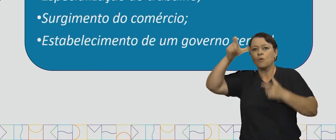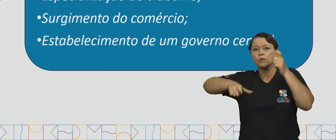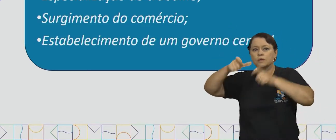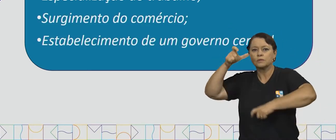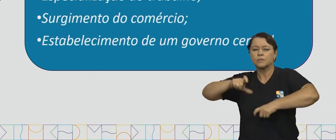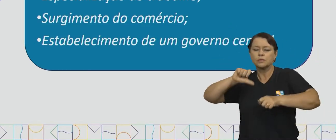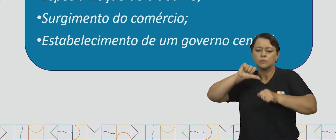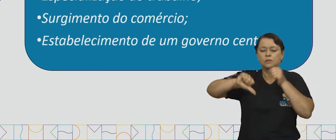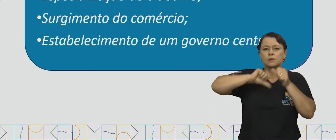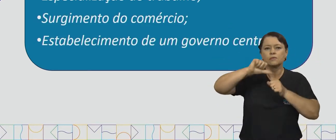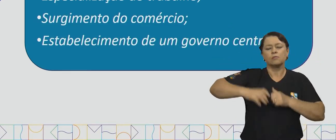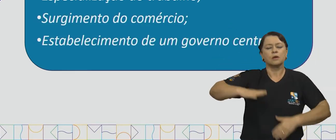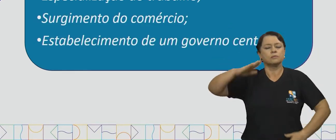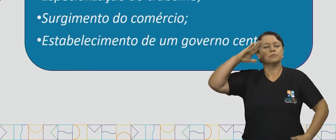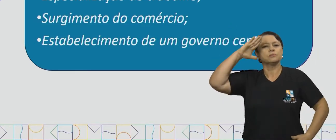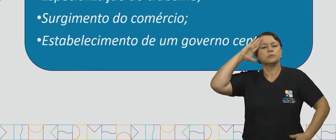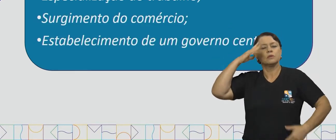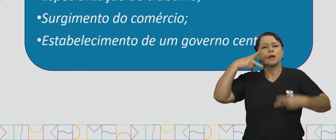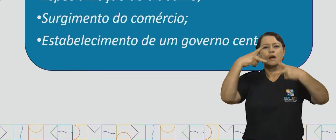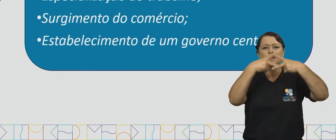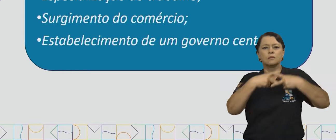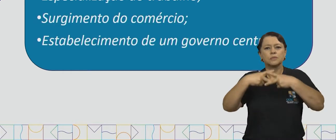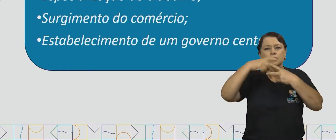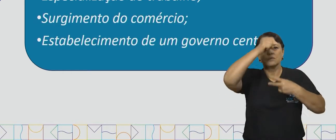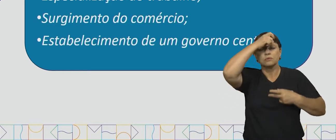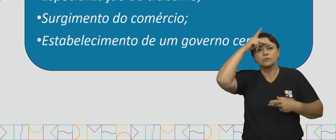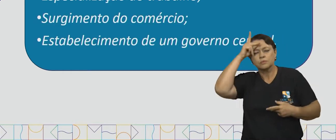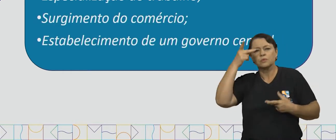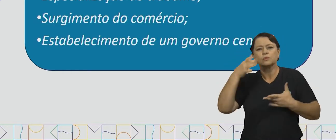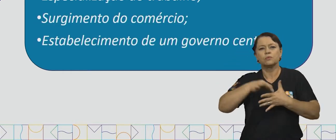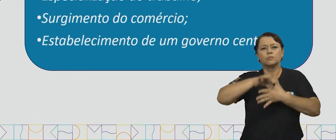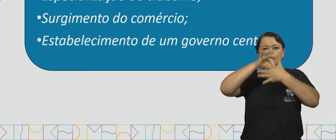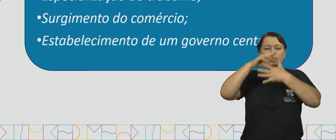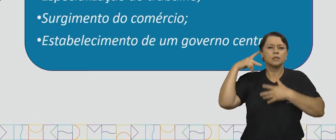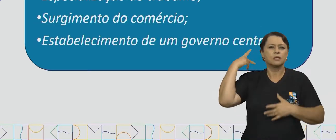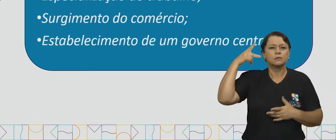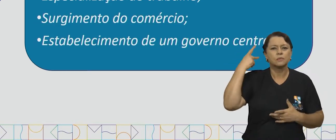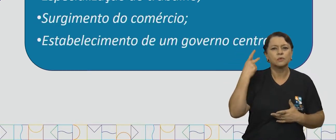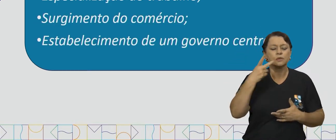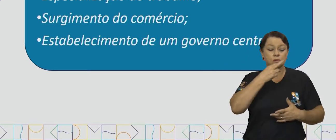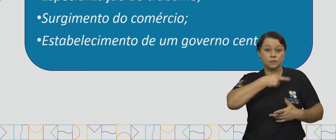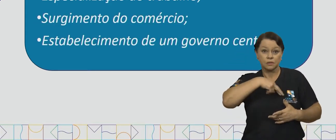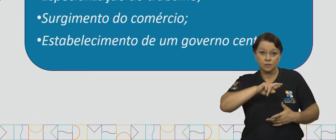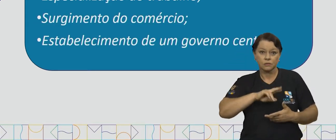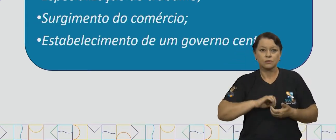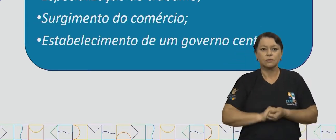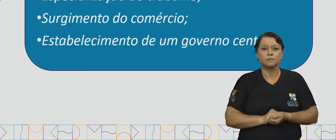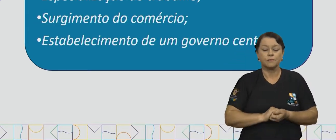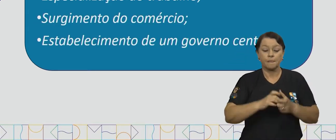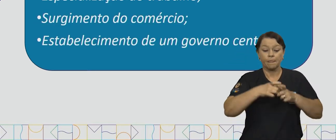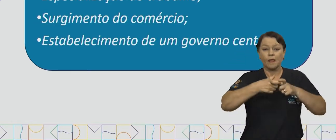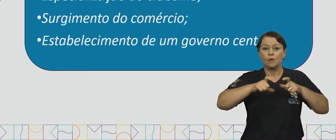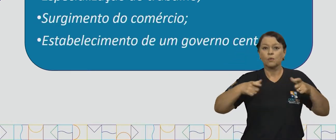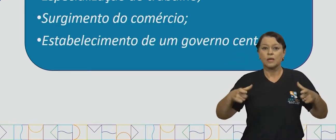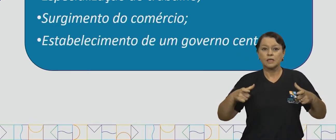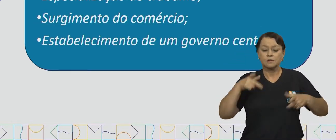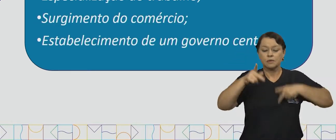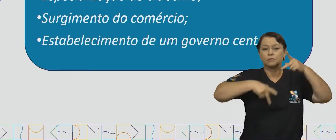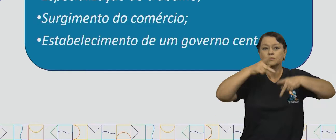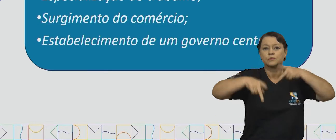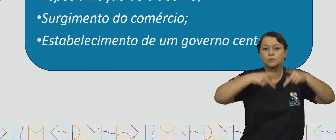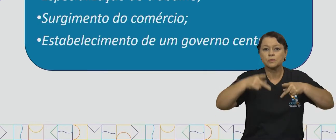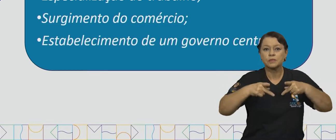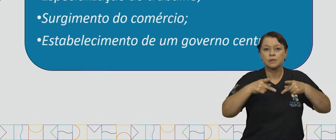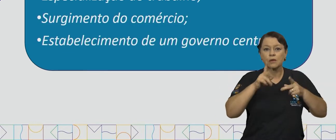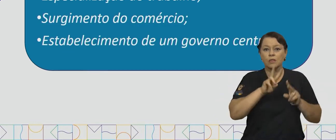administradores públicos e líderes políticos e religiosos. O crescimento populacional das vilas neolíticas passou a